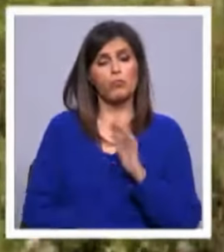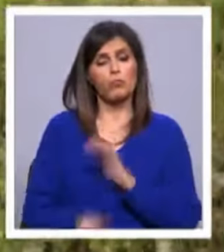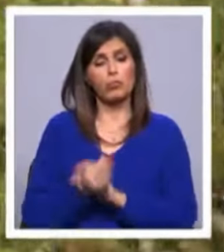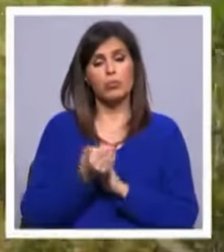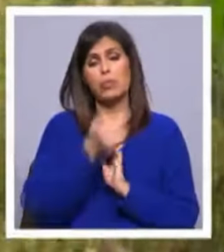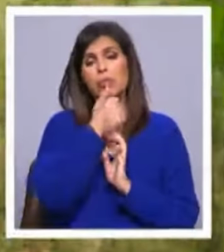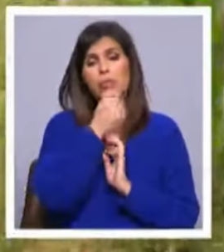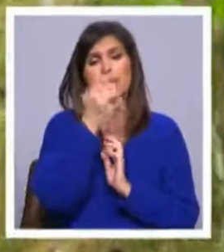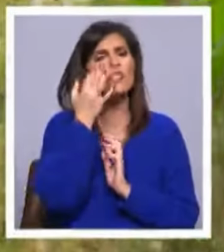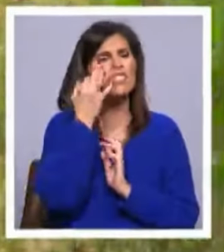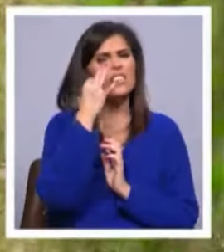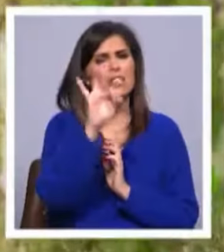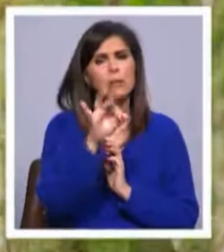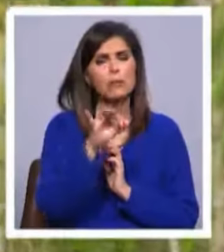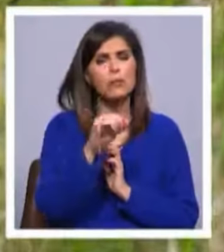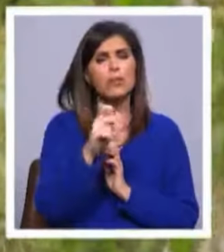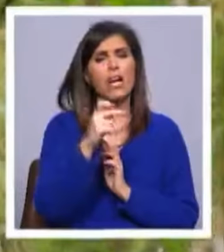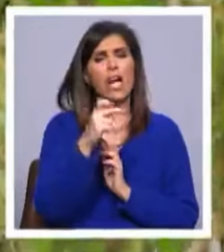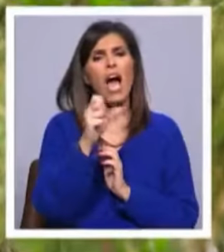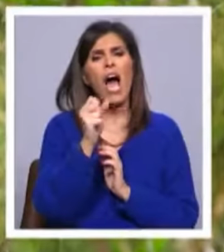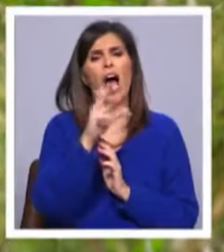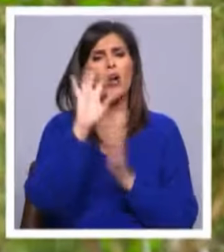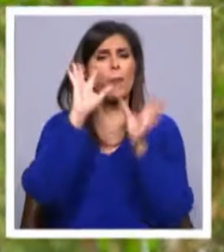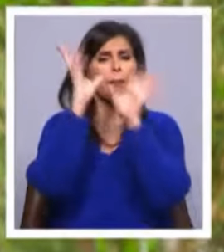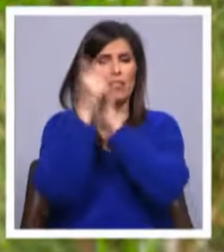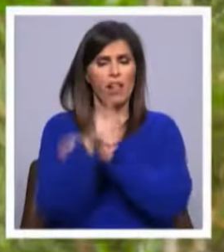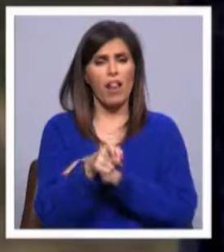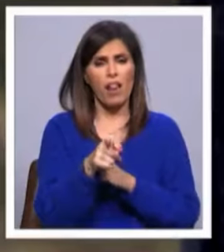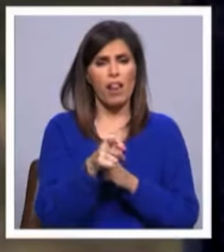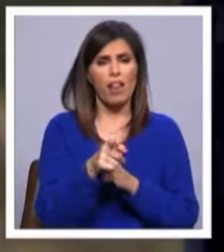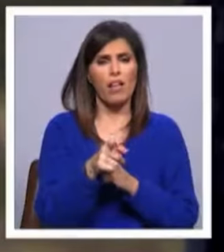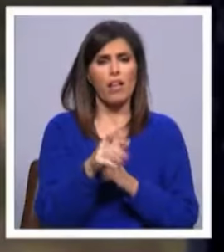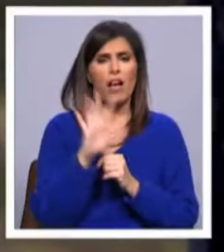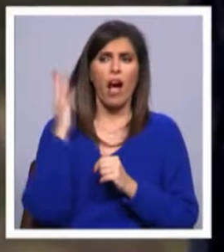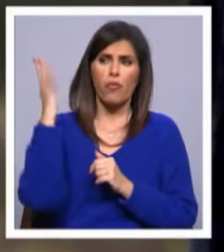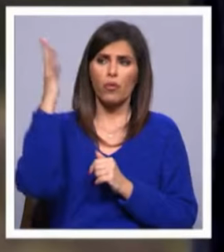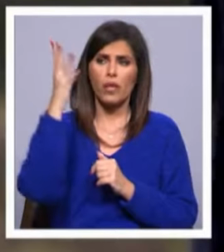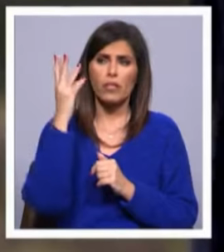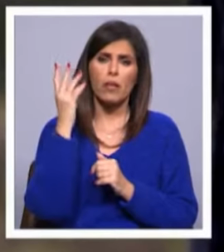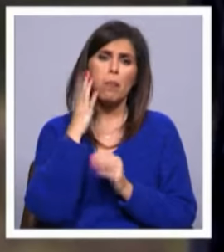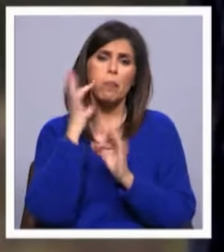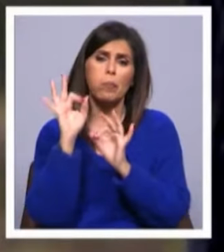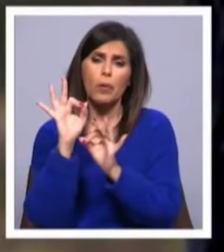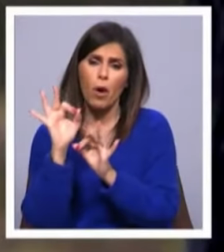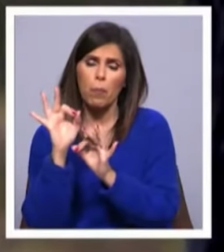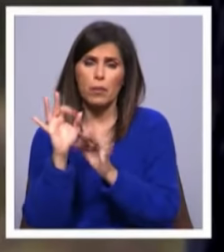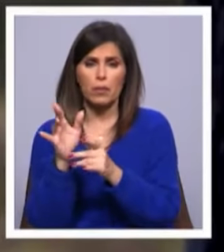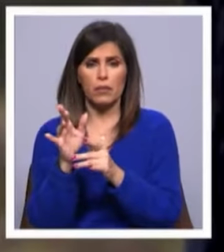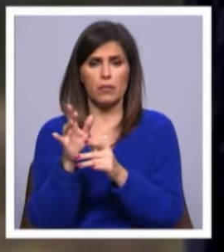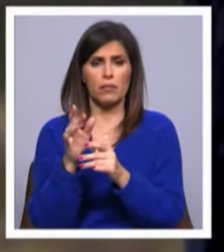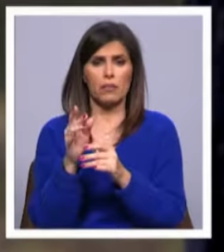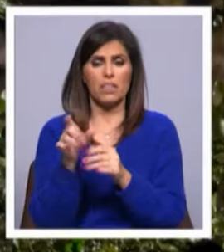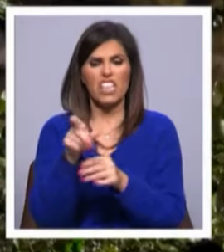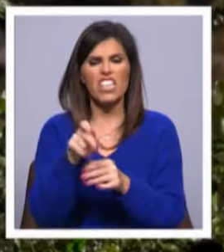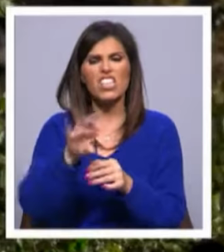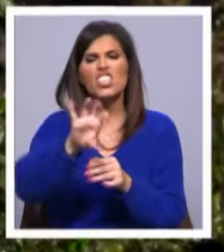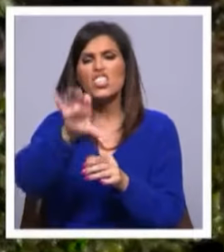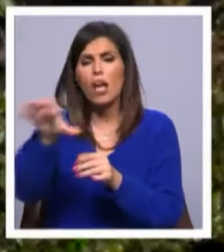existência de uma medida muito simples, uma agroambiental para a floresta autóctona em